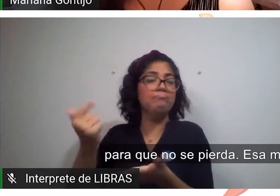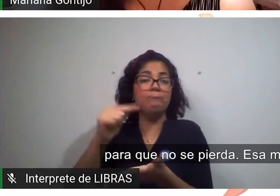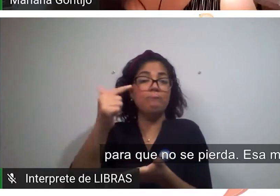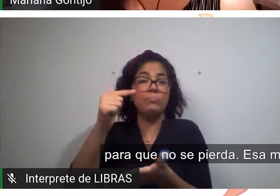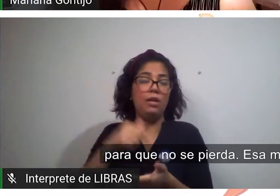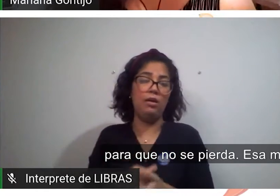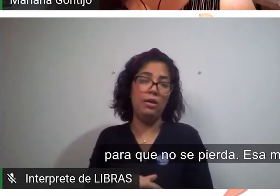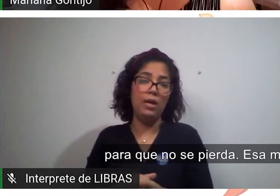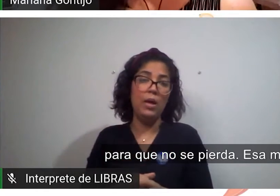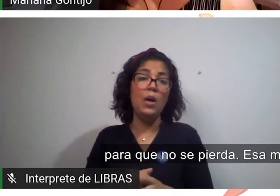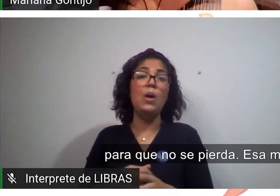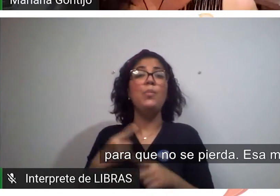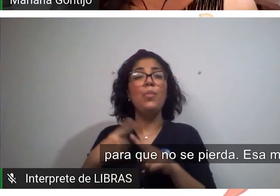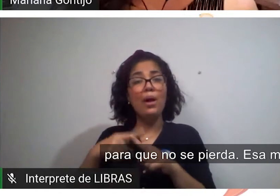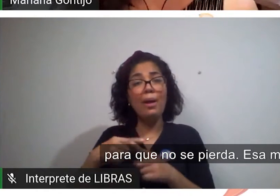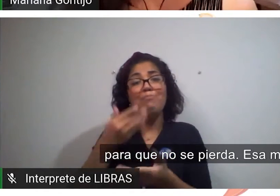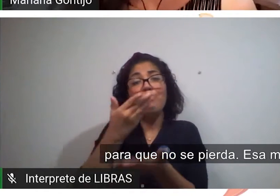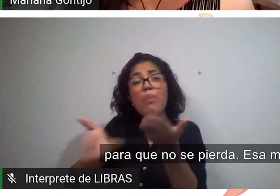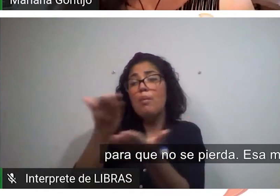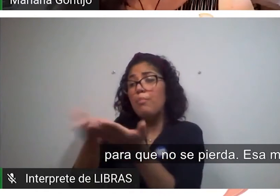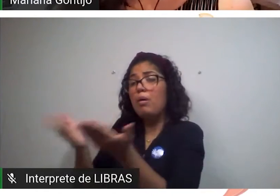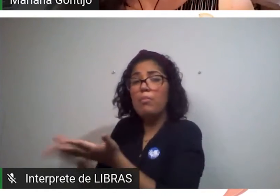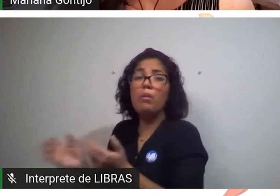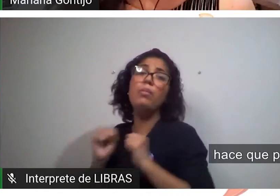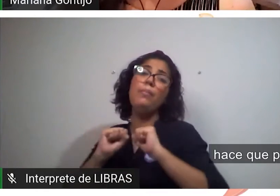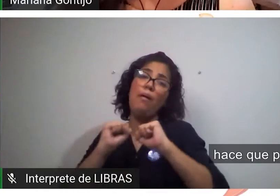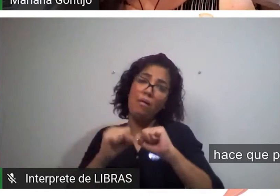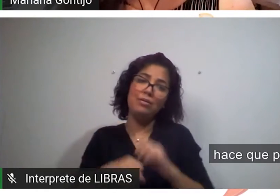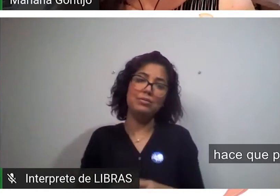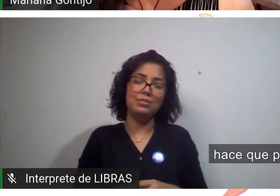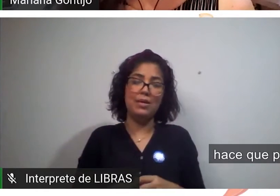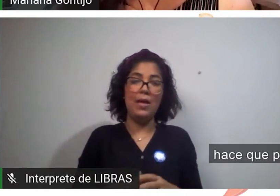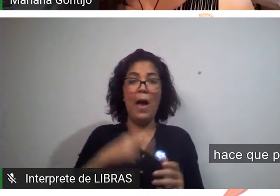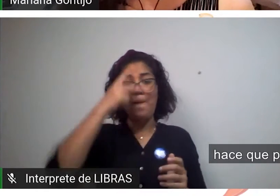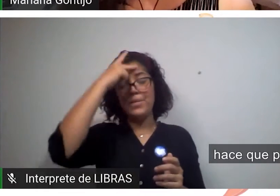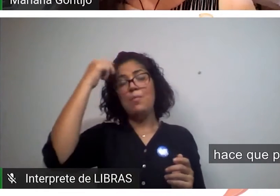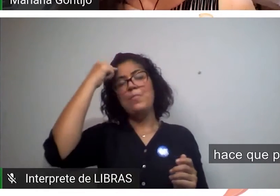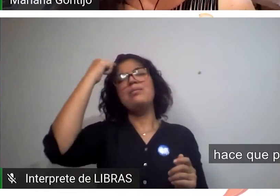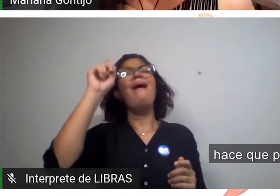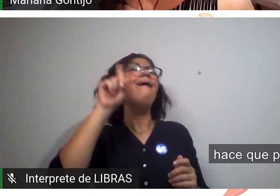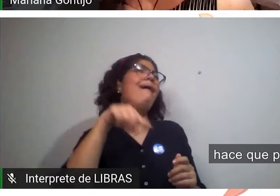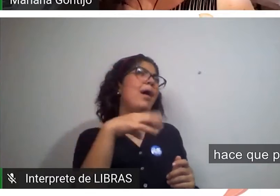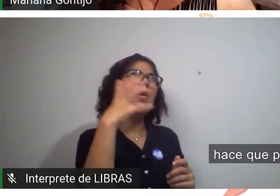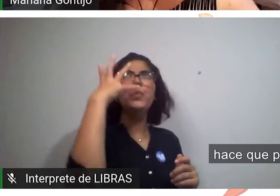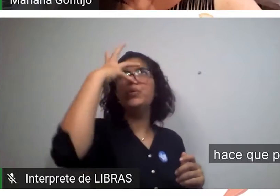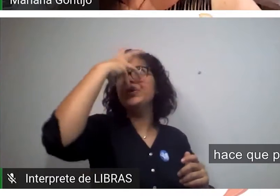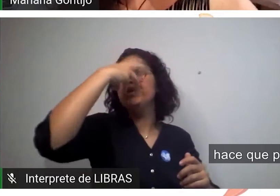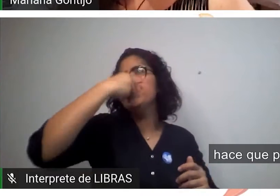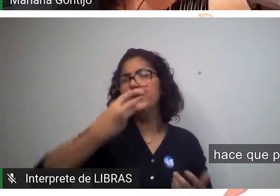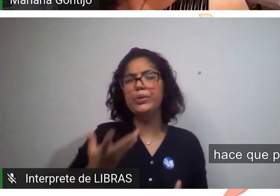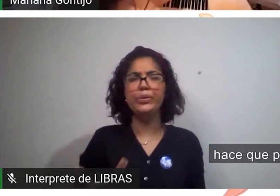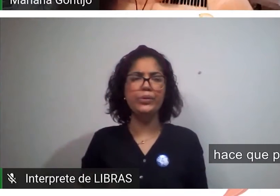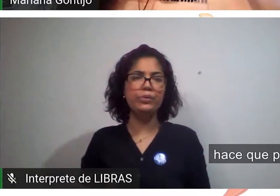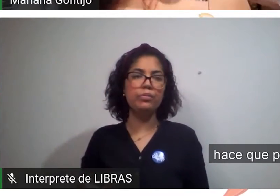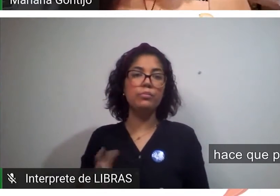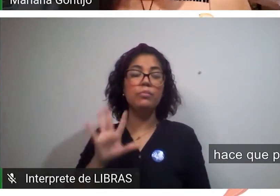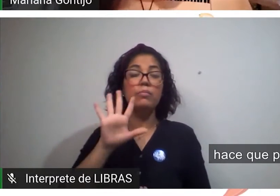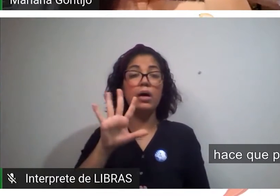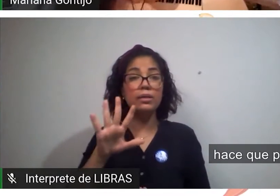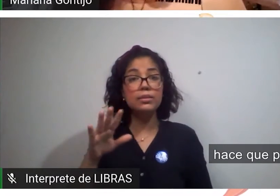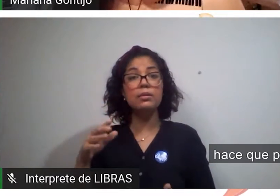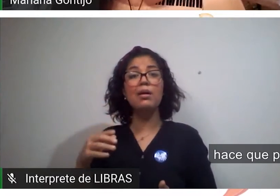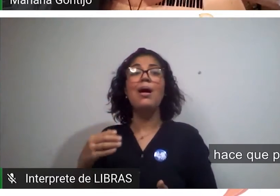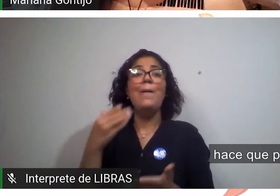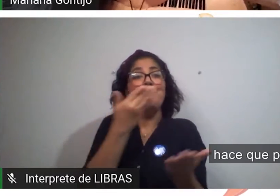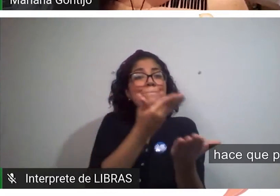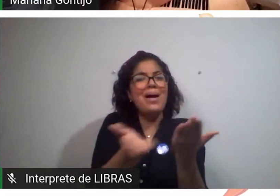perca. Essa mesma oralidade que é linda, que é poética, ela é uma oralidade que faz com que percamos